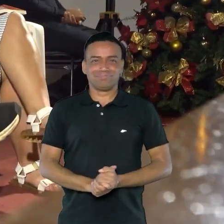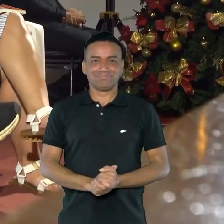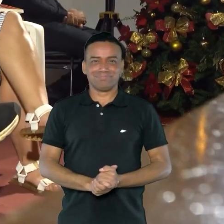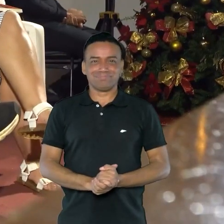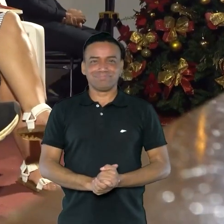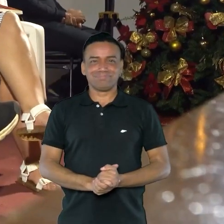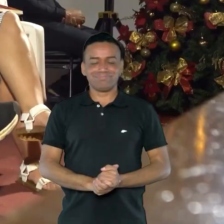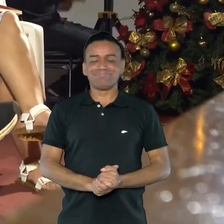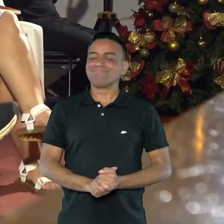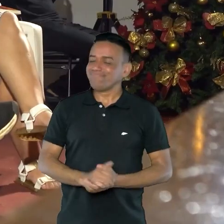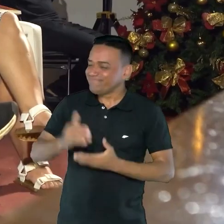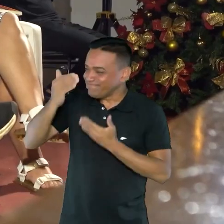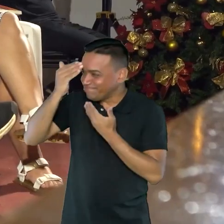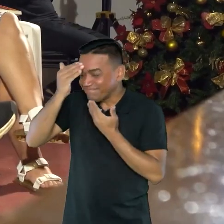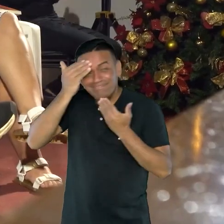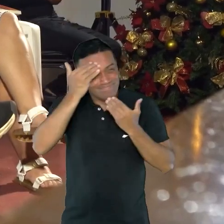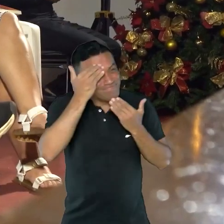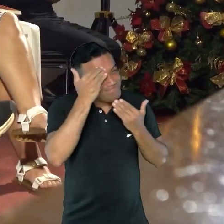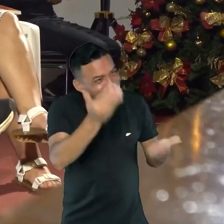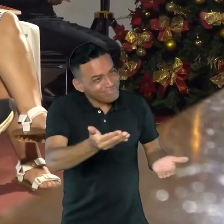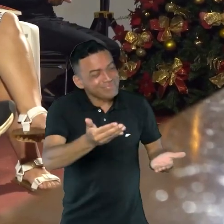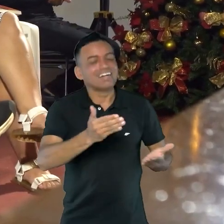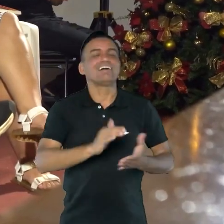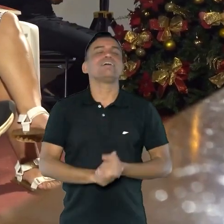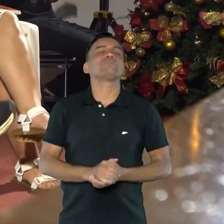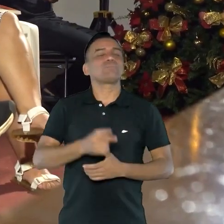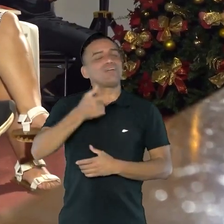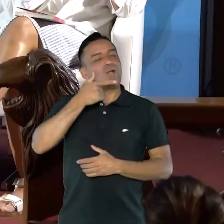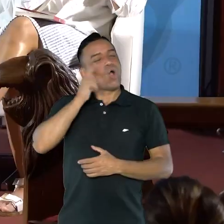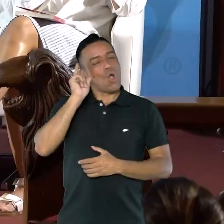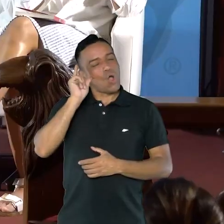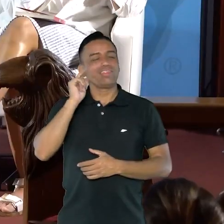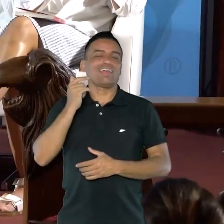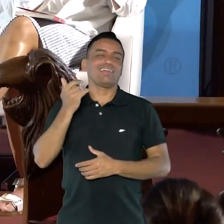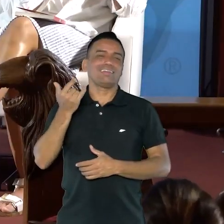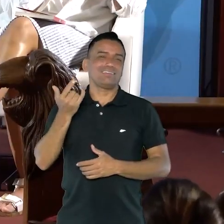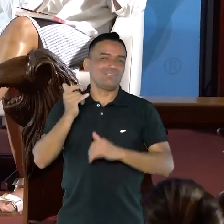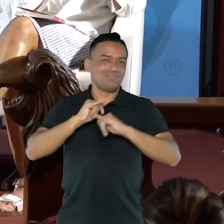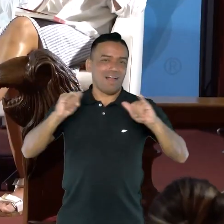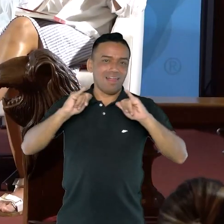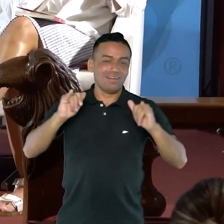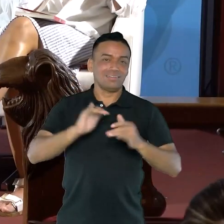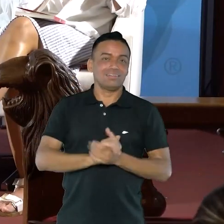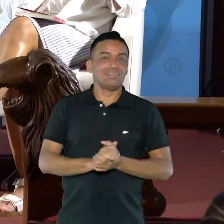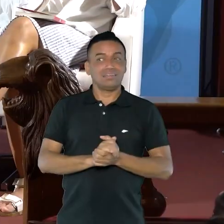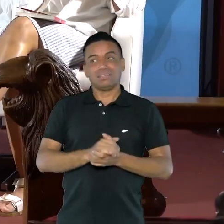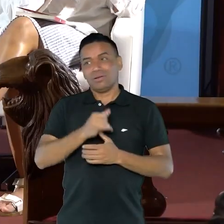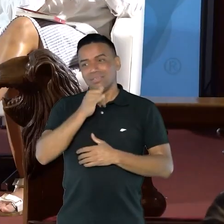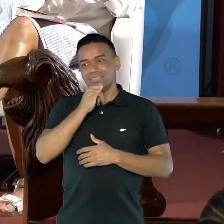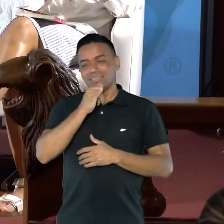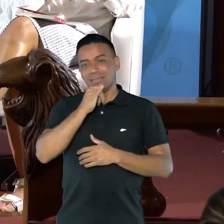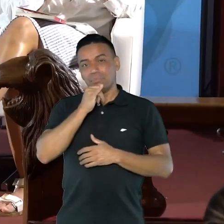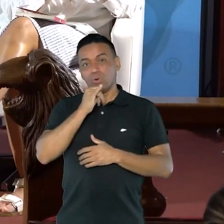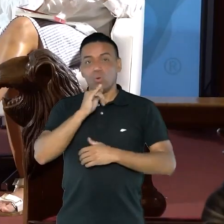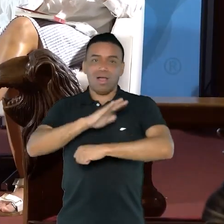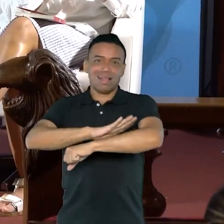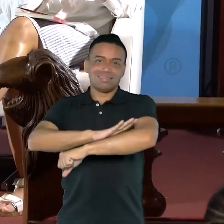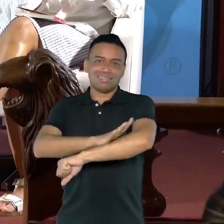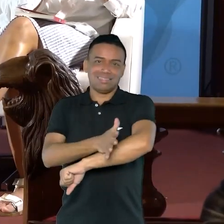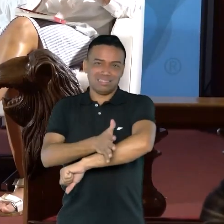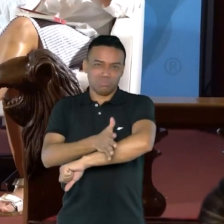lateral, a câmera revela Jefferson e Geni com um intérprete de Libras ao lado. O racismo